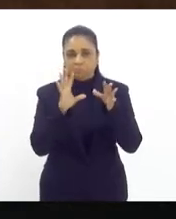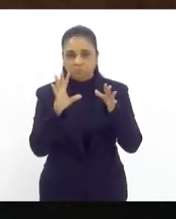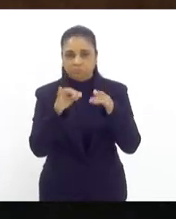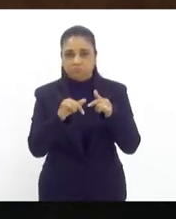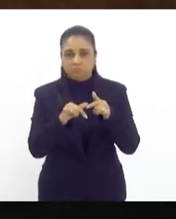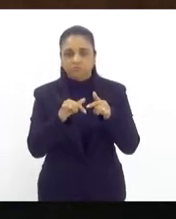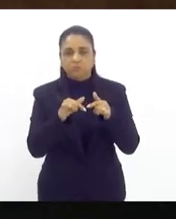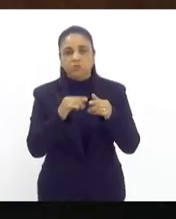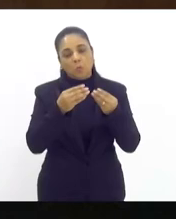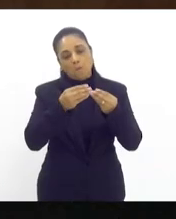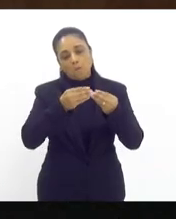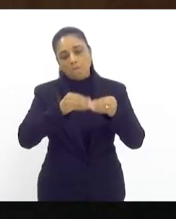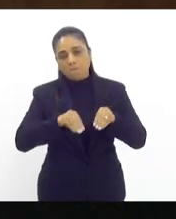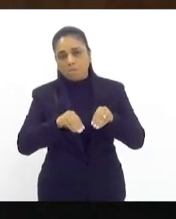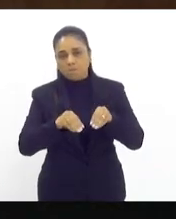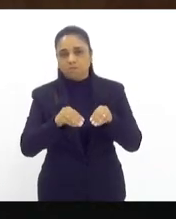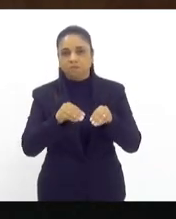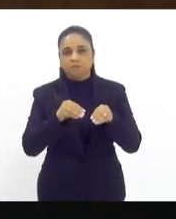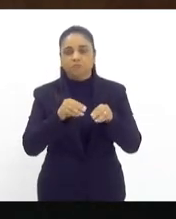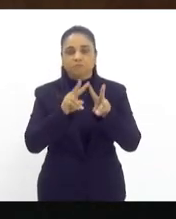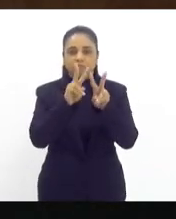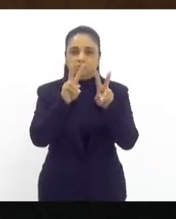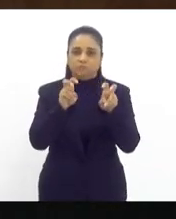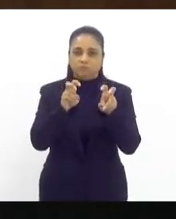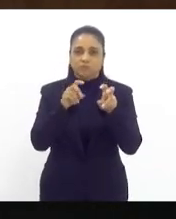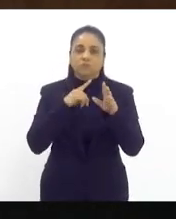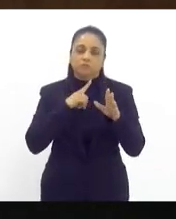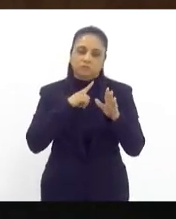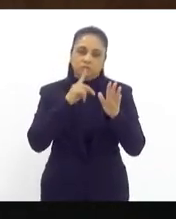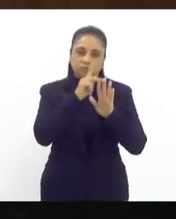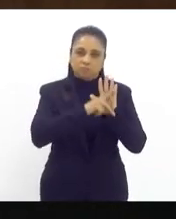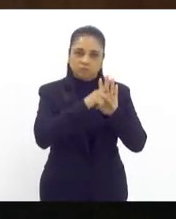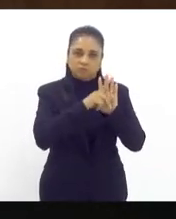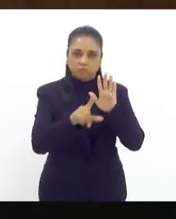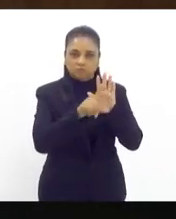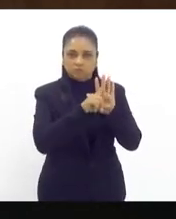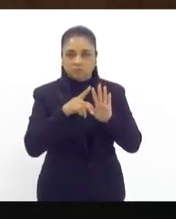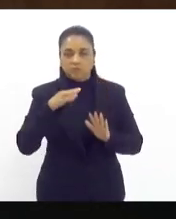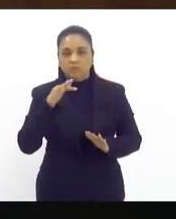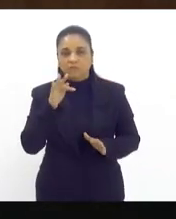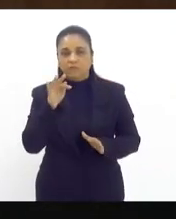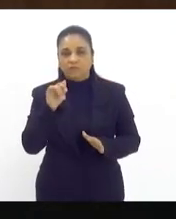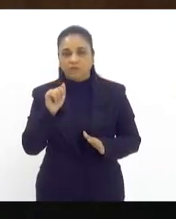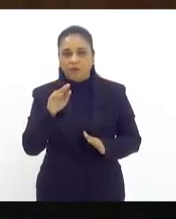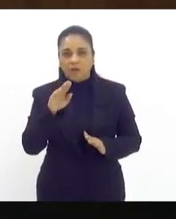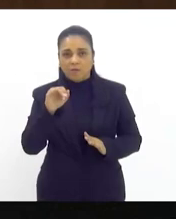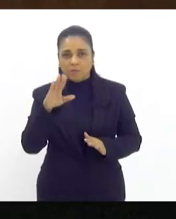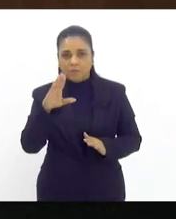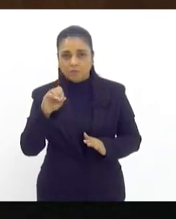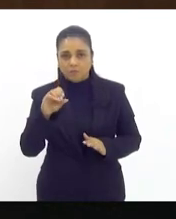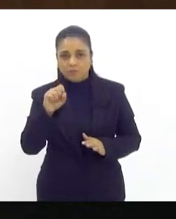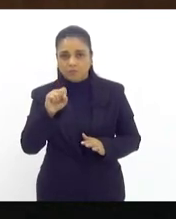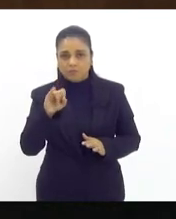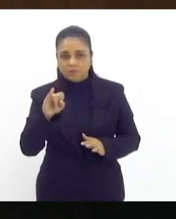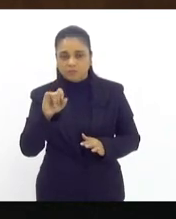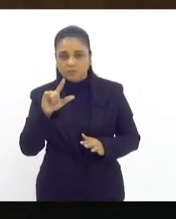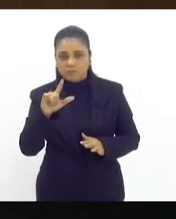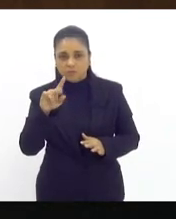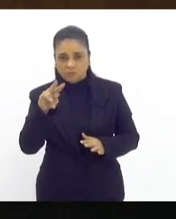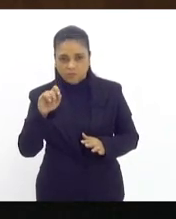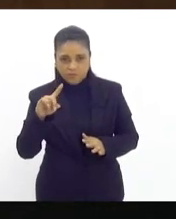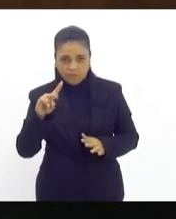uma eventual prejudicabilidade nessa matéria porque havia um projeto de lei Deputado Fábio Silva que num determinado ponto do